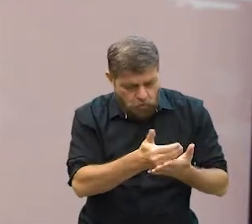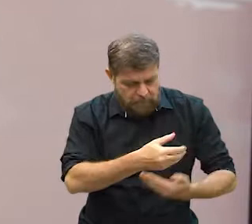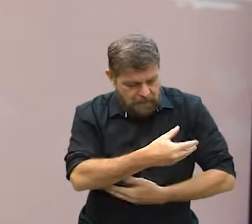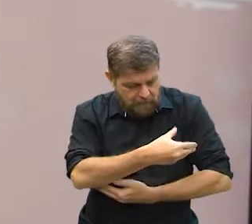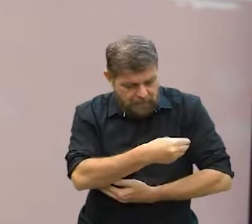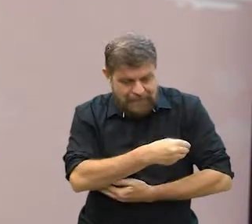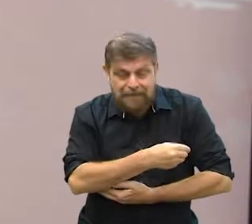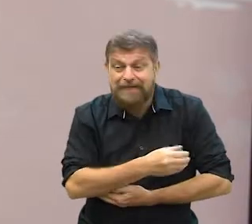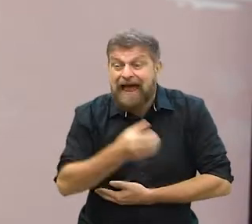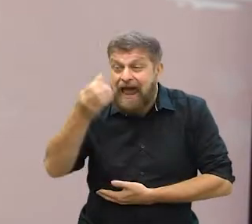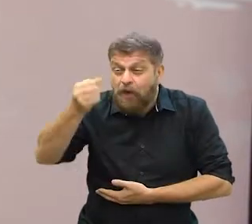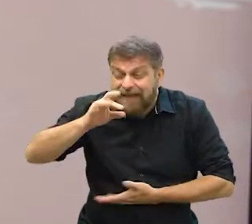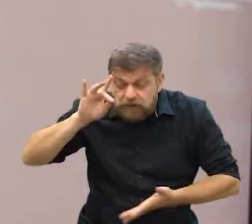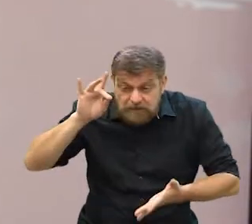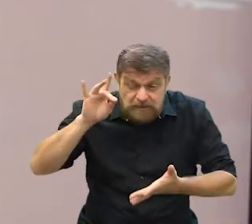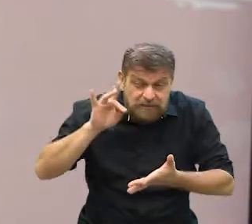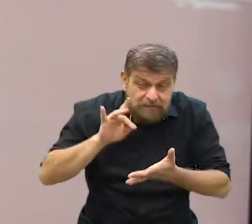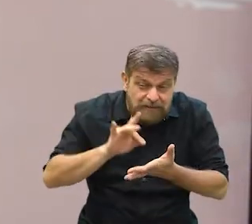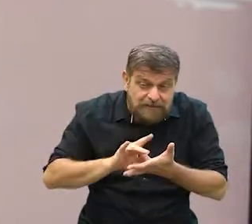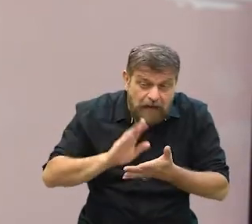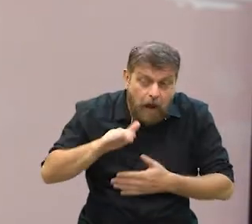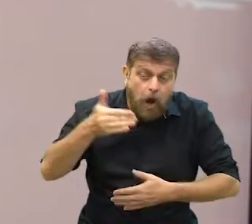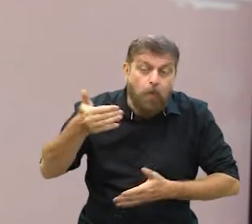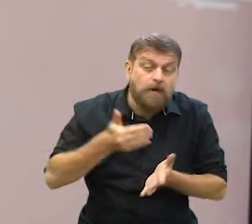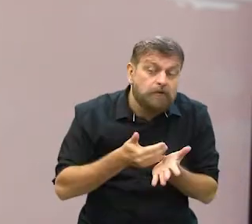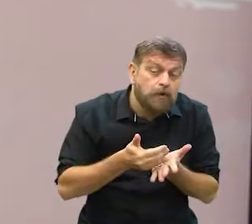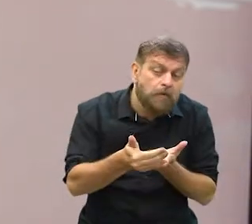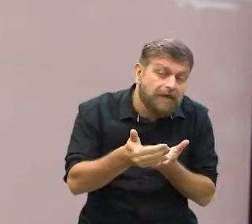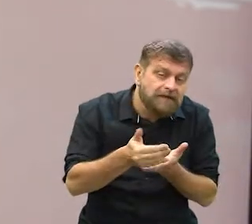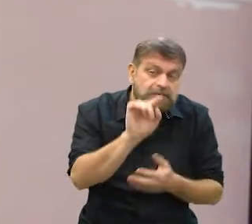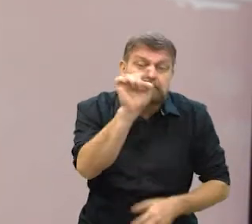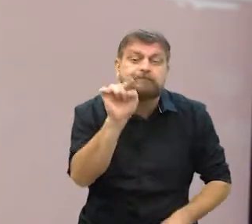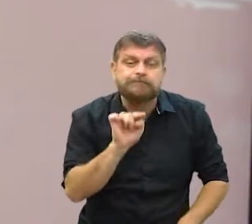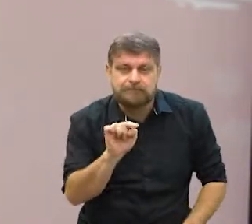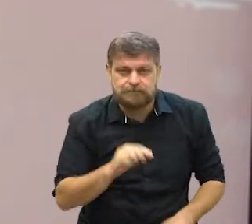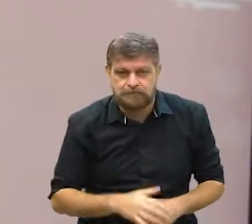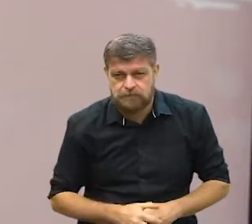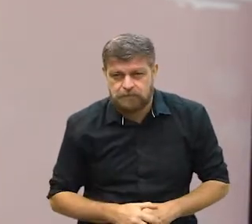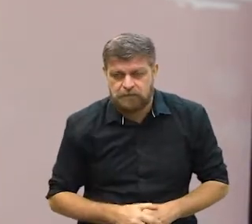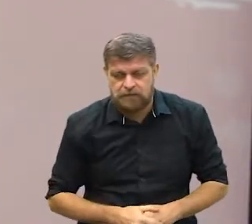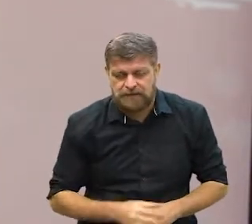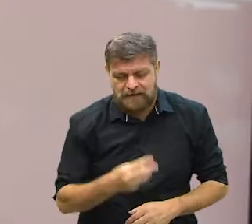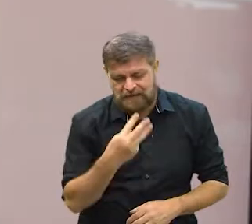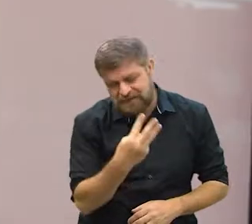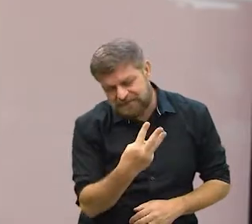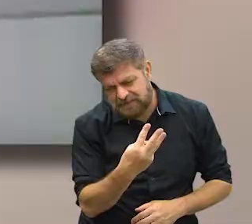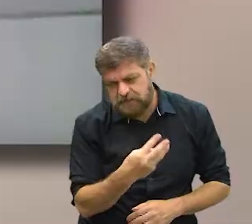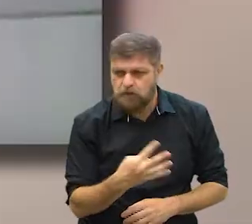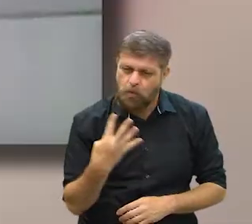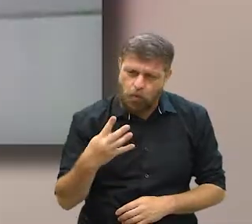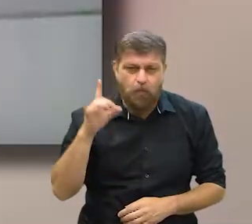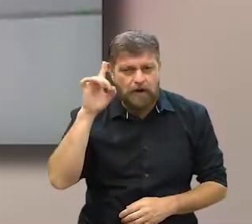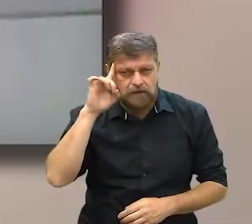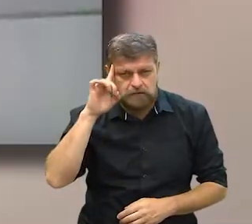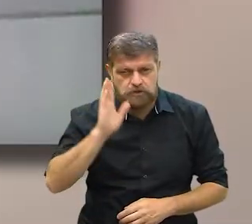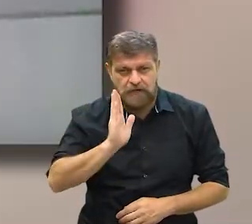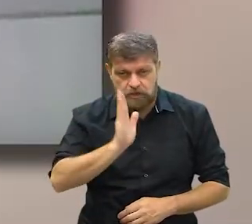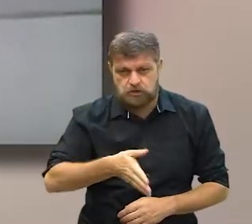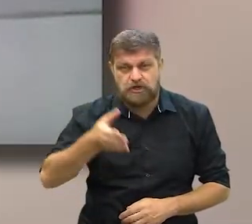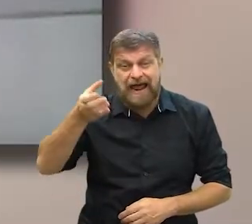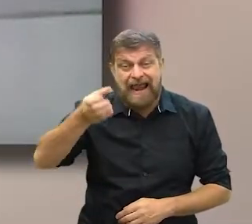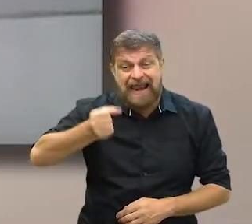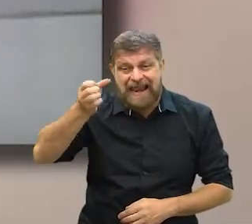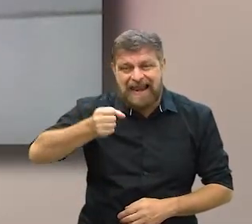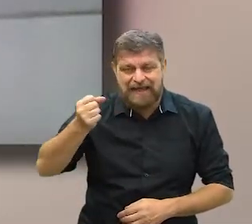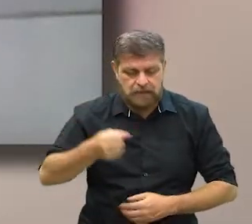o colostro, ele sai nos primeiros dias e quando que começa a produção realmente do leite, Tânia? Entre o terceiro e